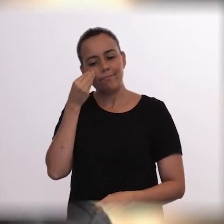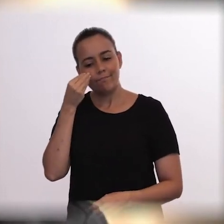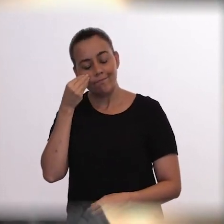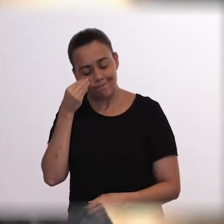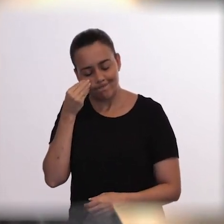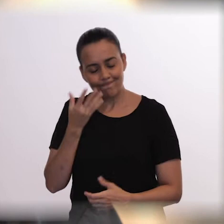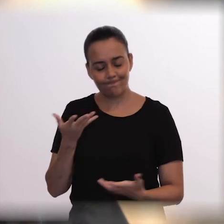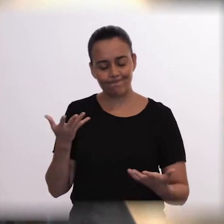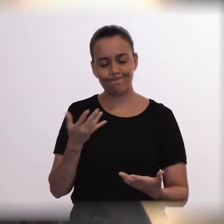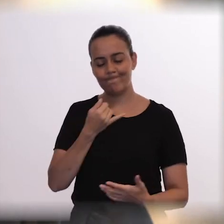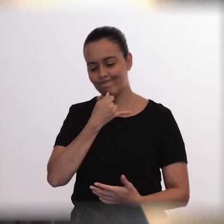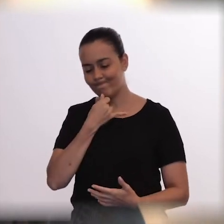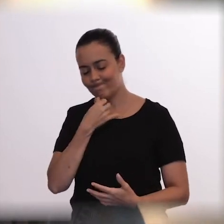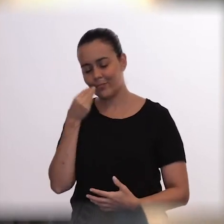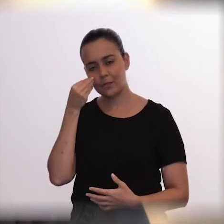eu